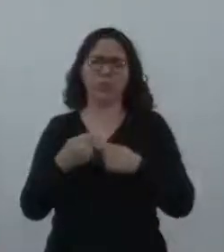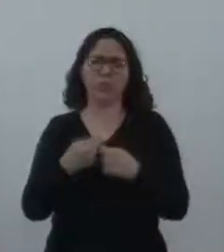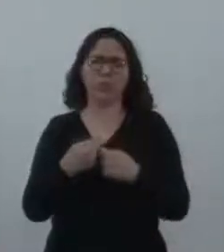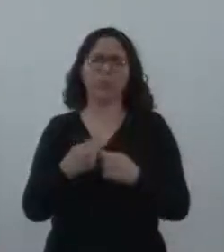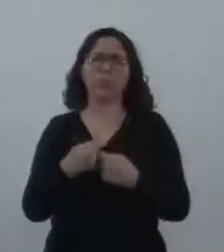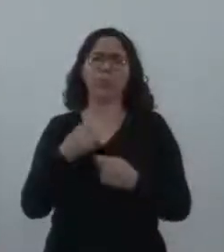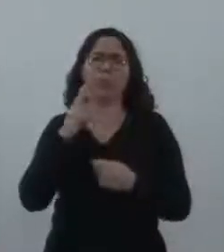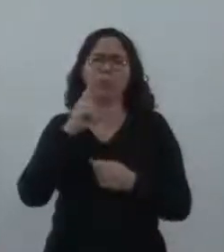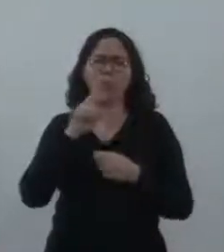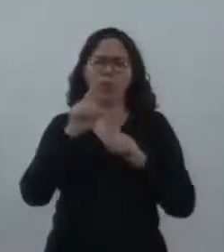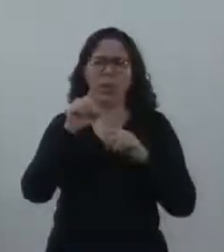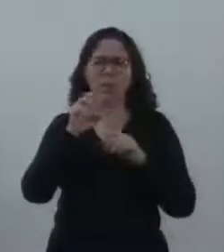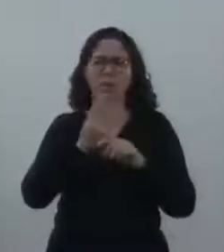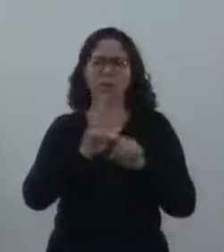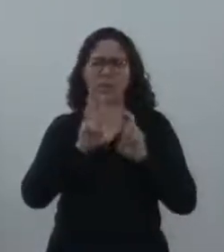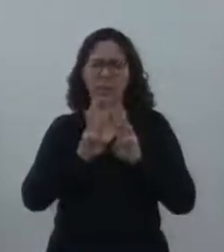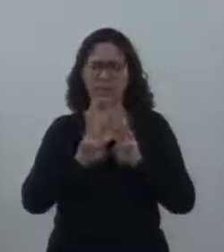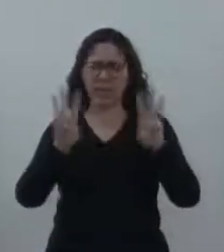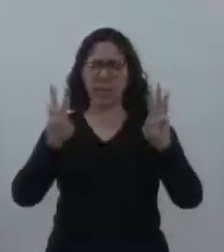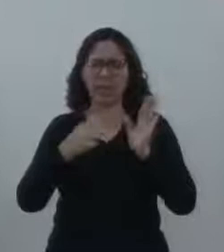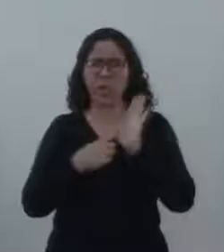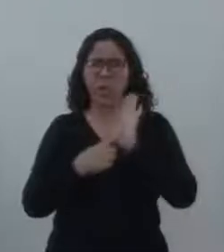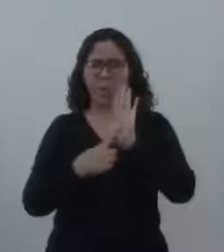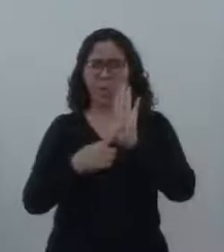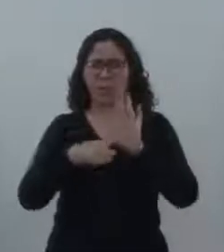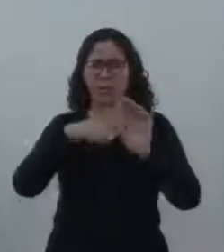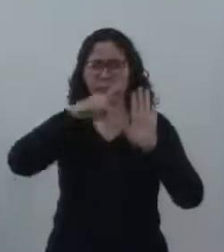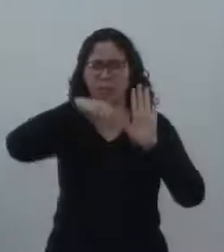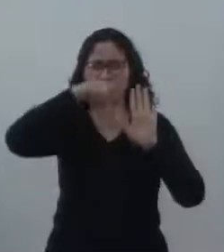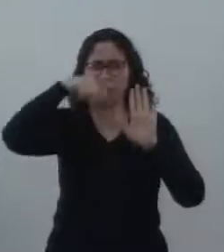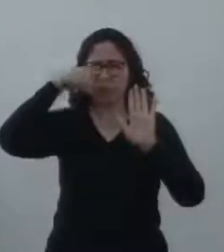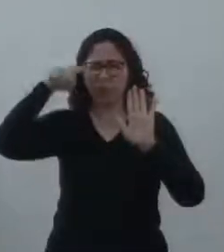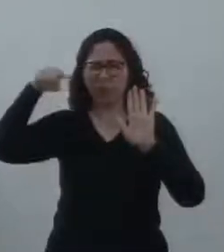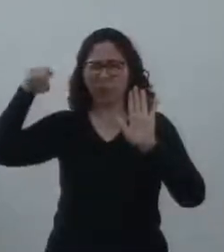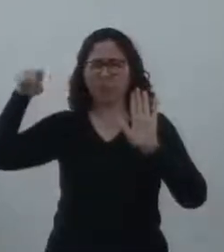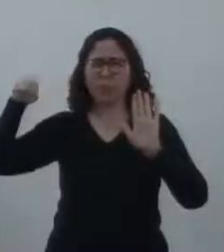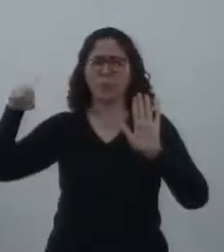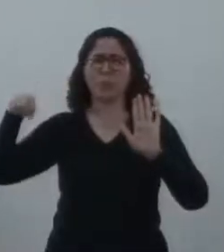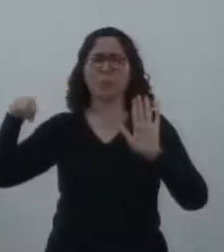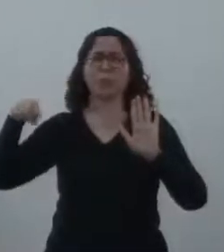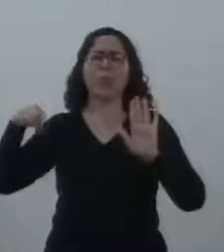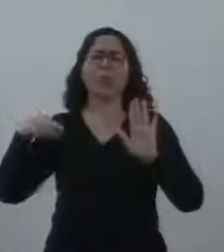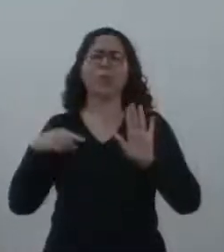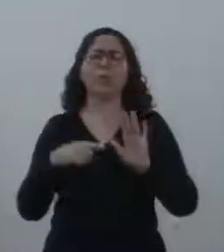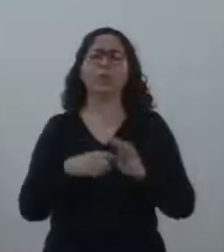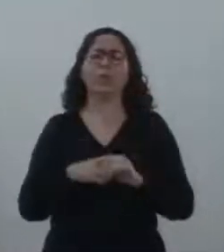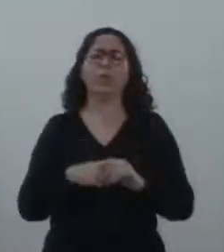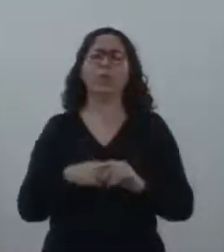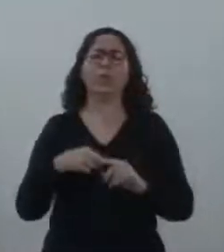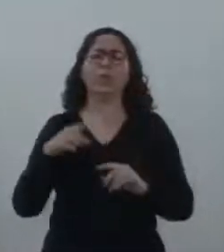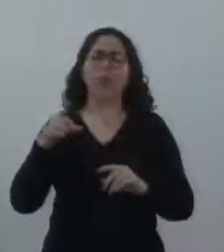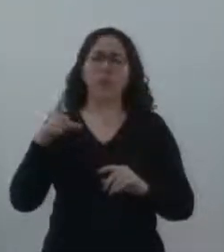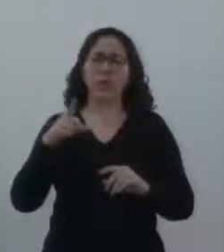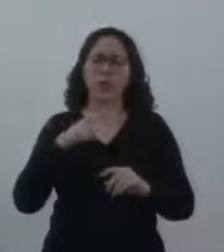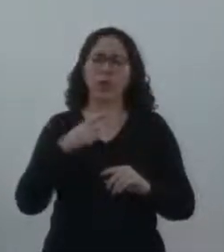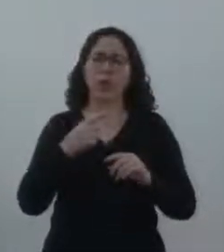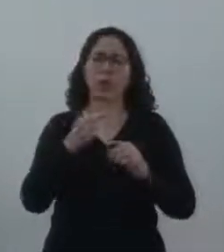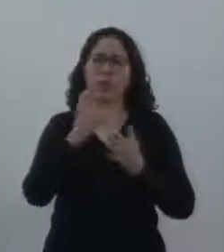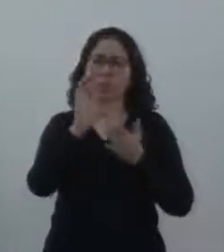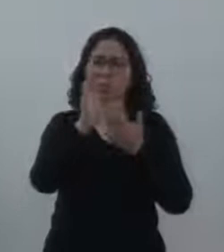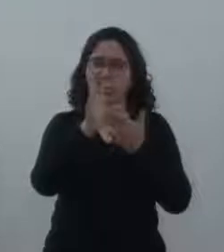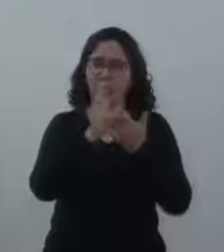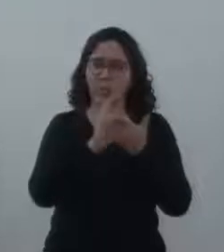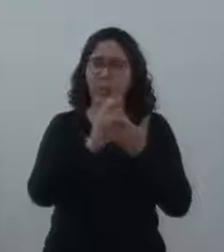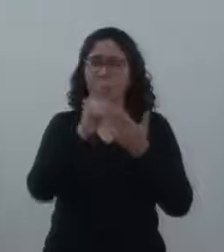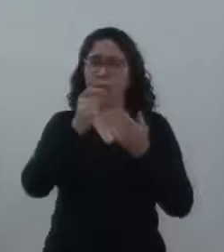Se vocês entrarem lá no site, ele mostra um gráfico que ele chama cumprimento da regra de ouro. ou seja, a receita da operação de crédito